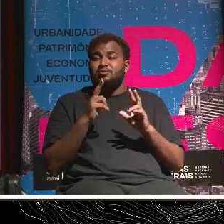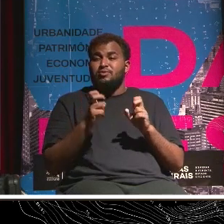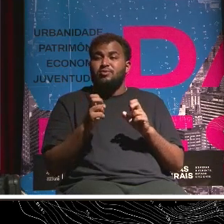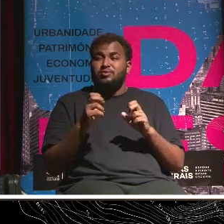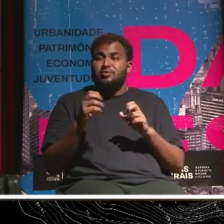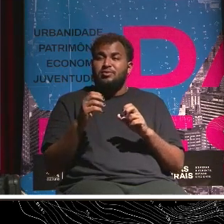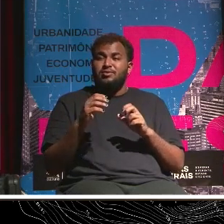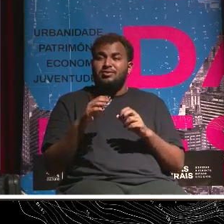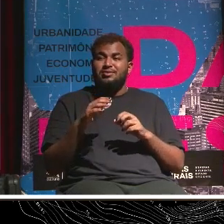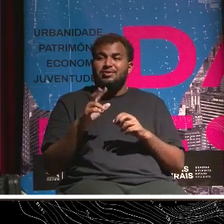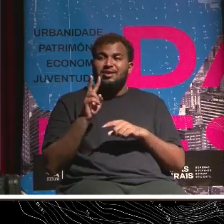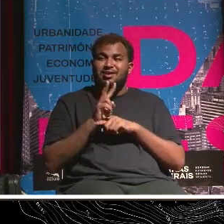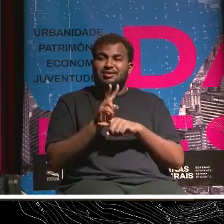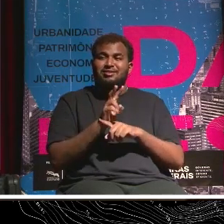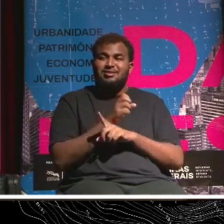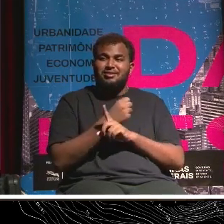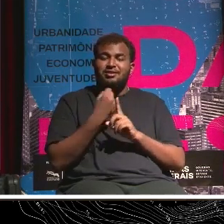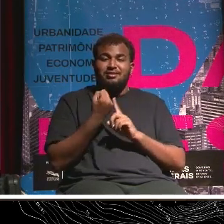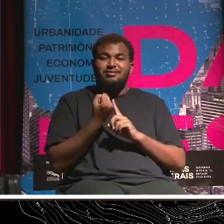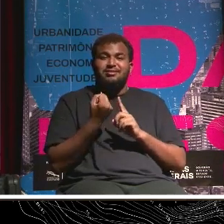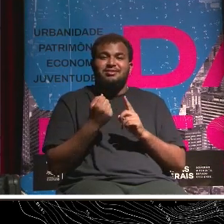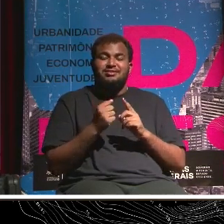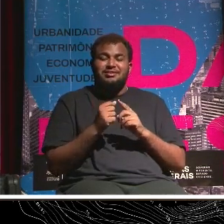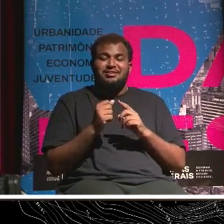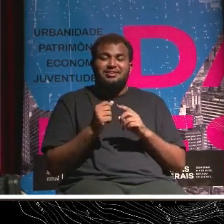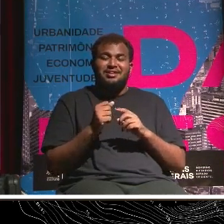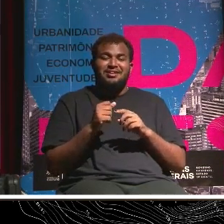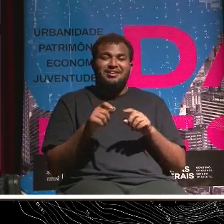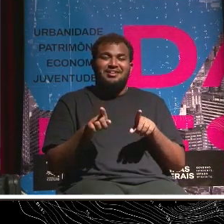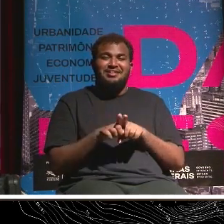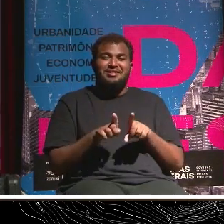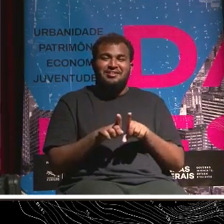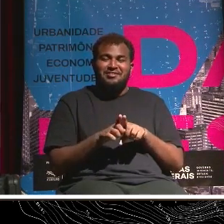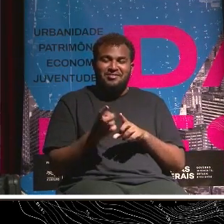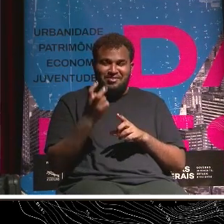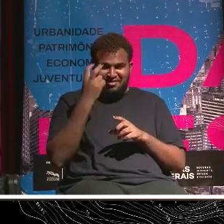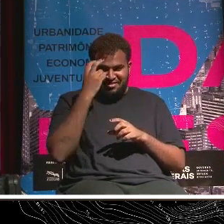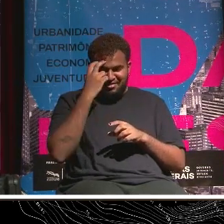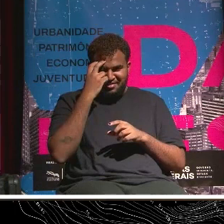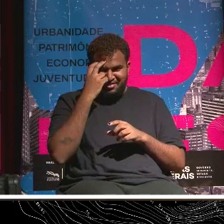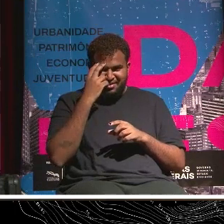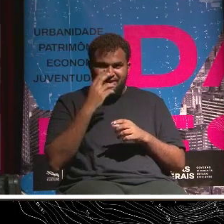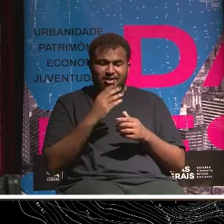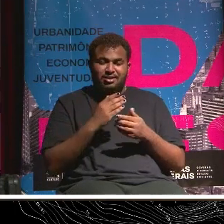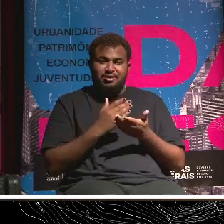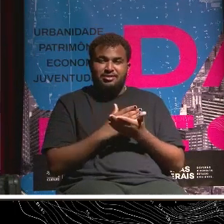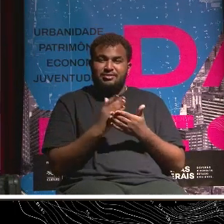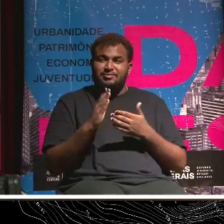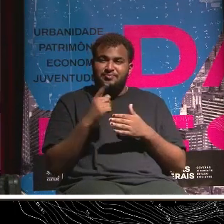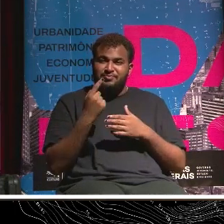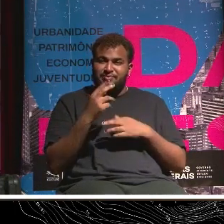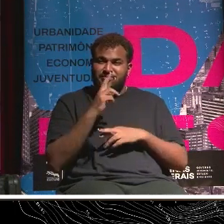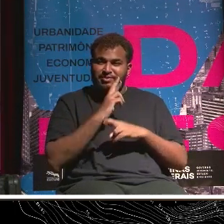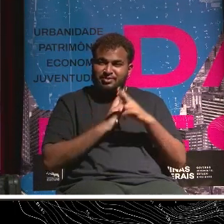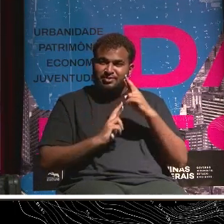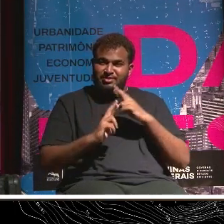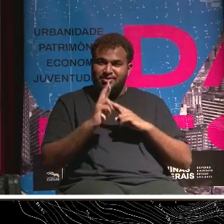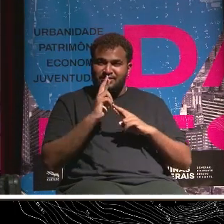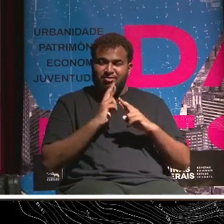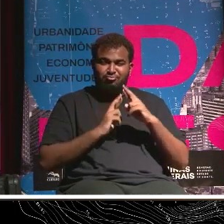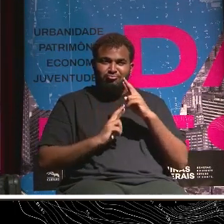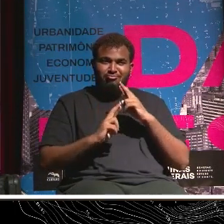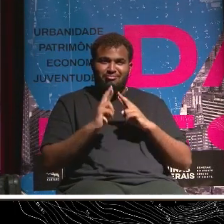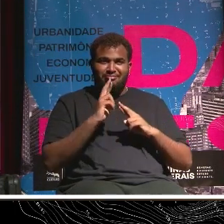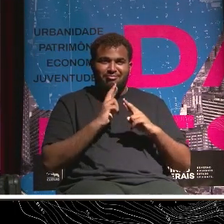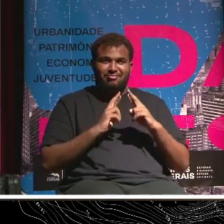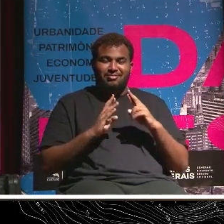porta de entrada e a cultura é porta de entrada. Essa relação que a gente não tem a sério, a